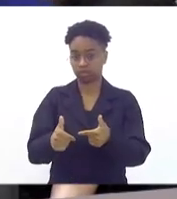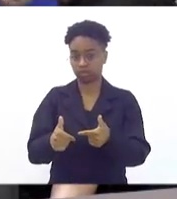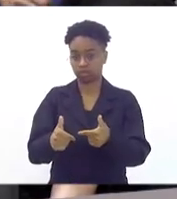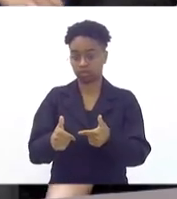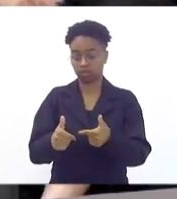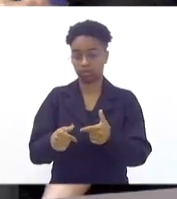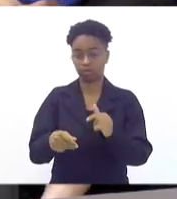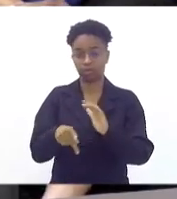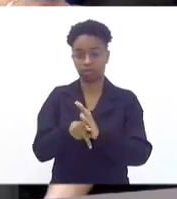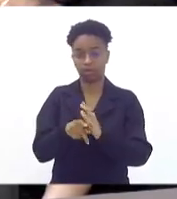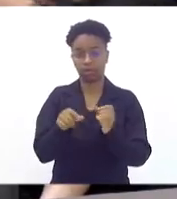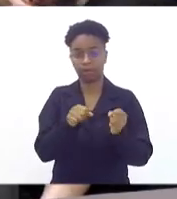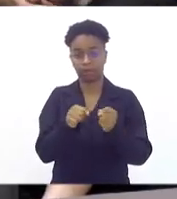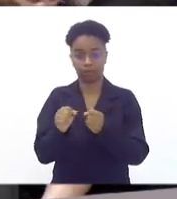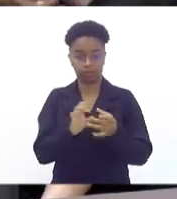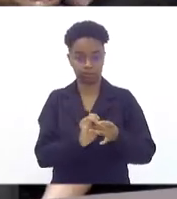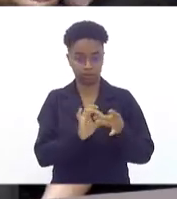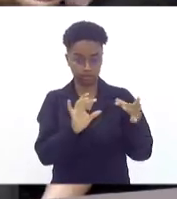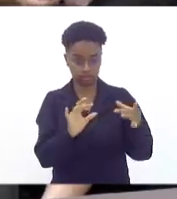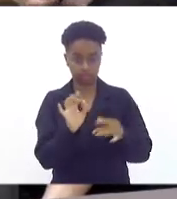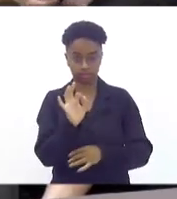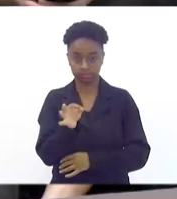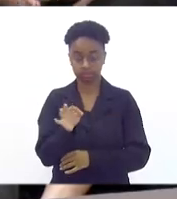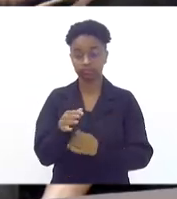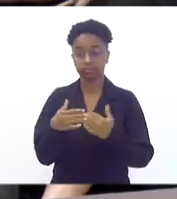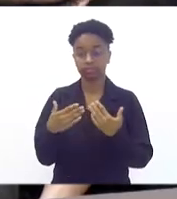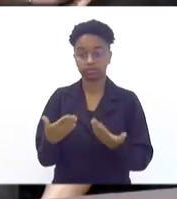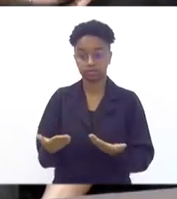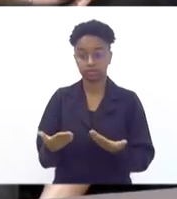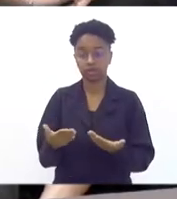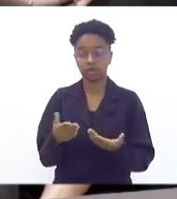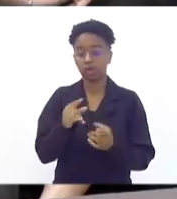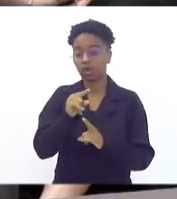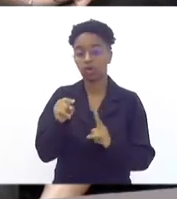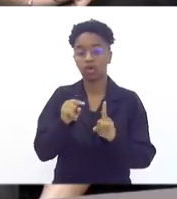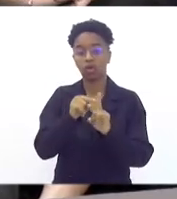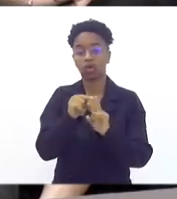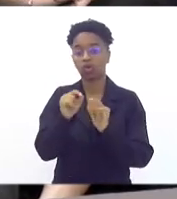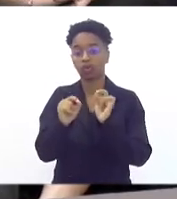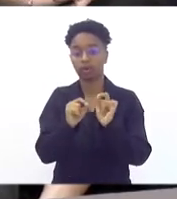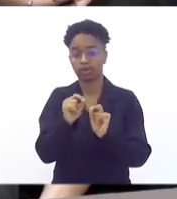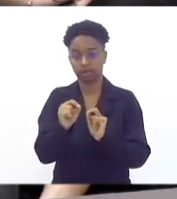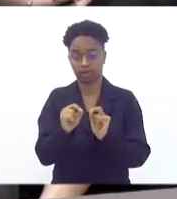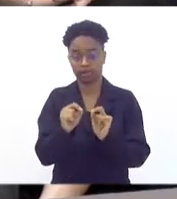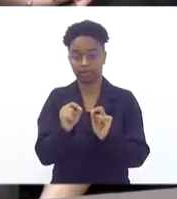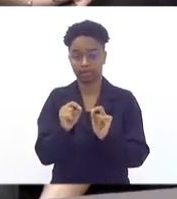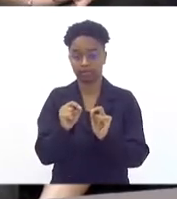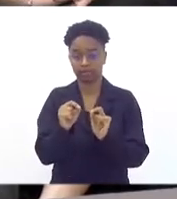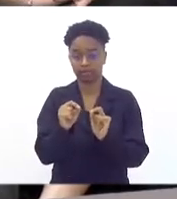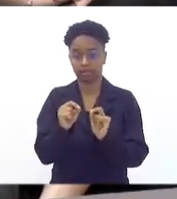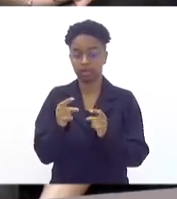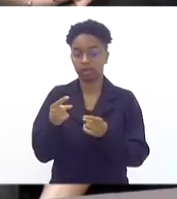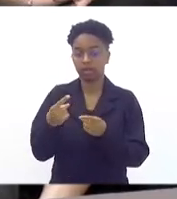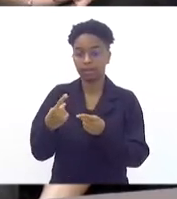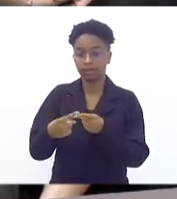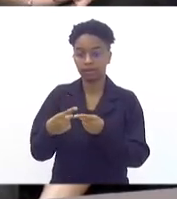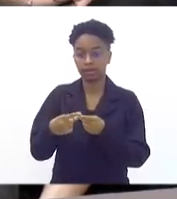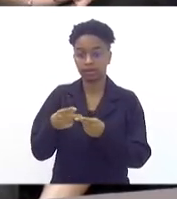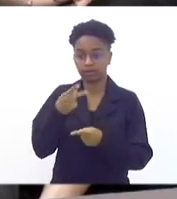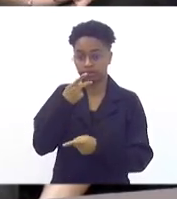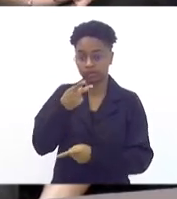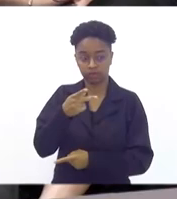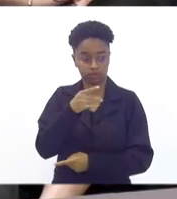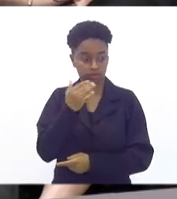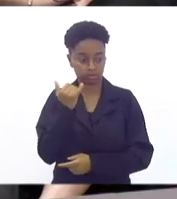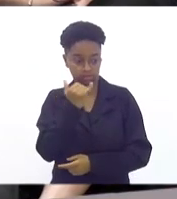concedente então e qual é o objeto dessa diligência prévia pelo que ficou dito aqui para